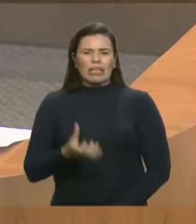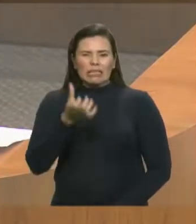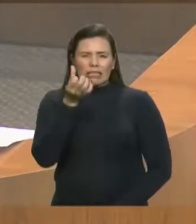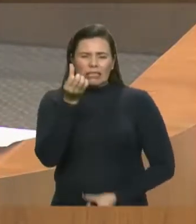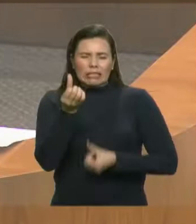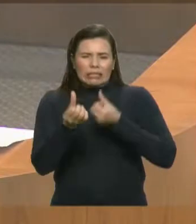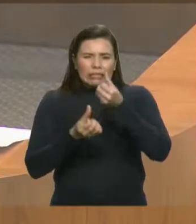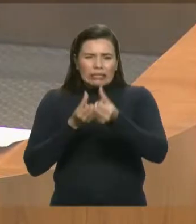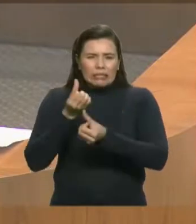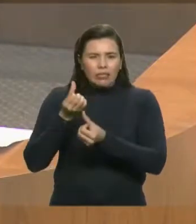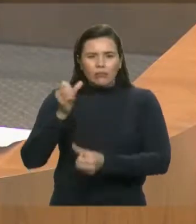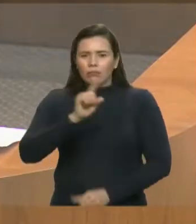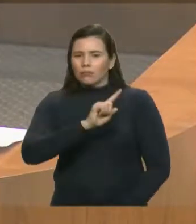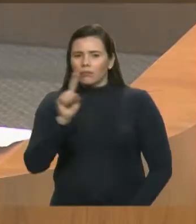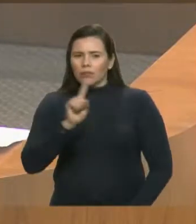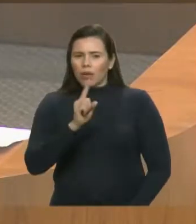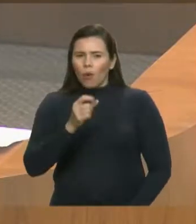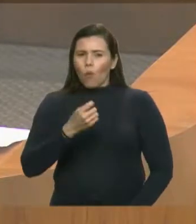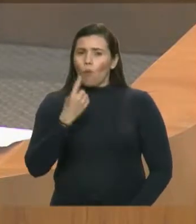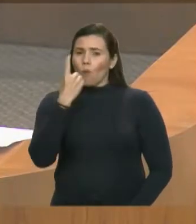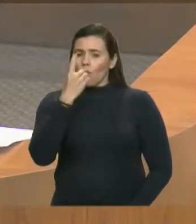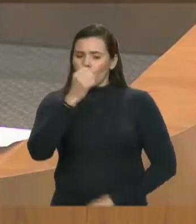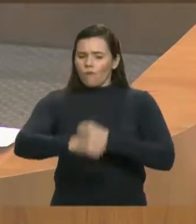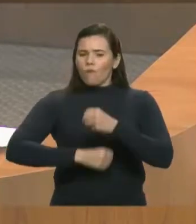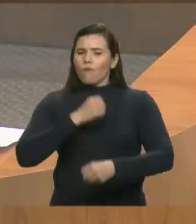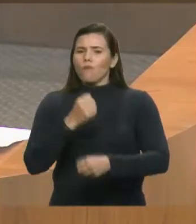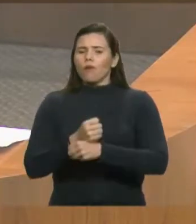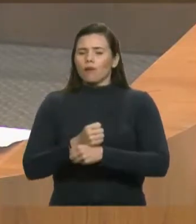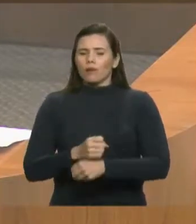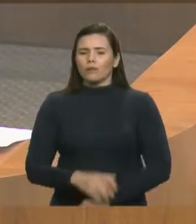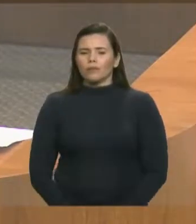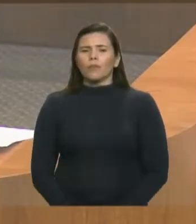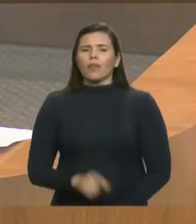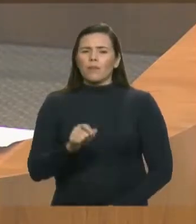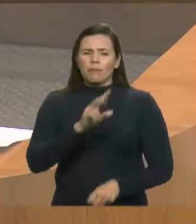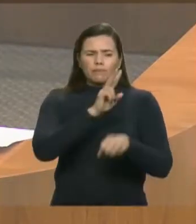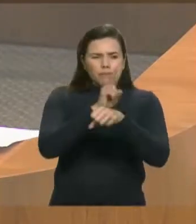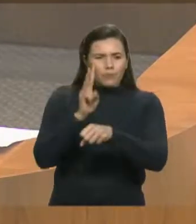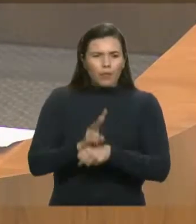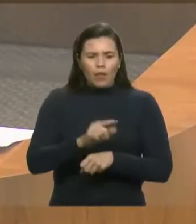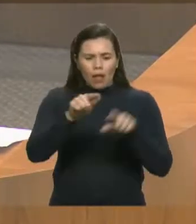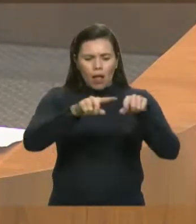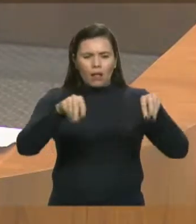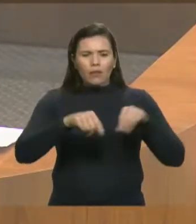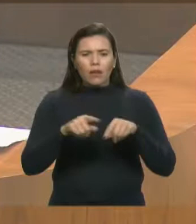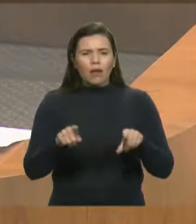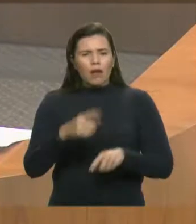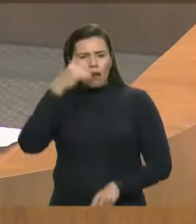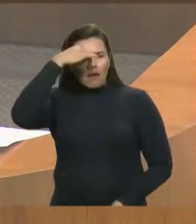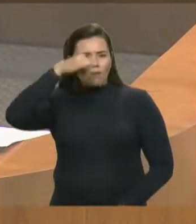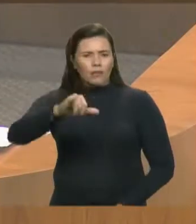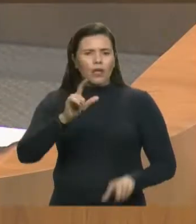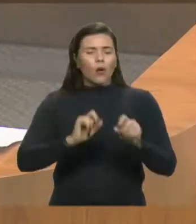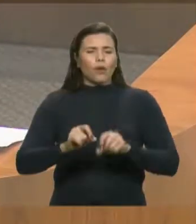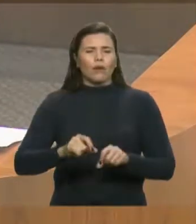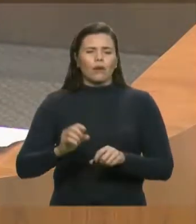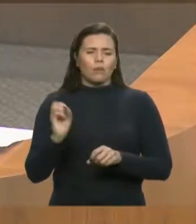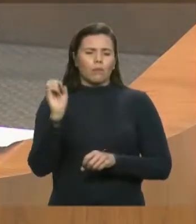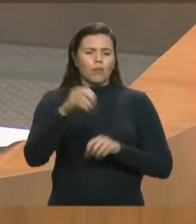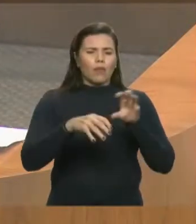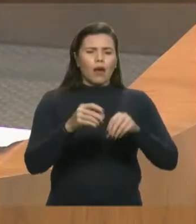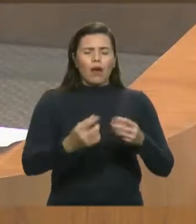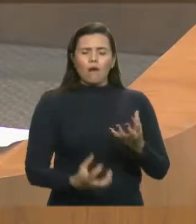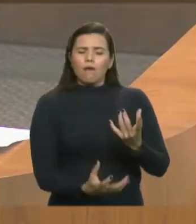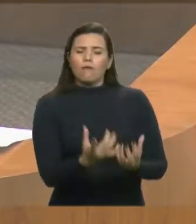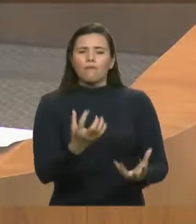repressão às queimadas, à grilagem de terra e principalmente ao desmatamento